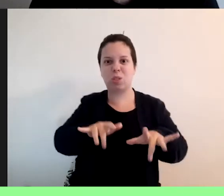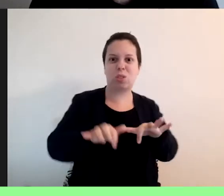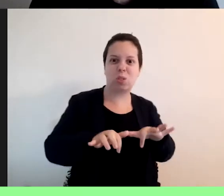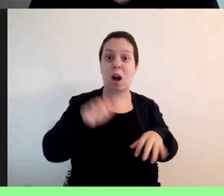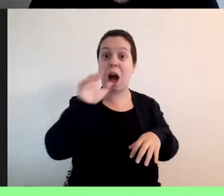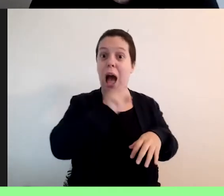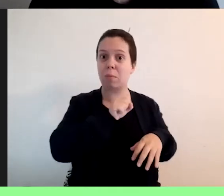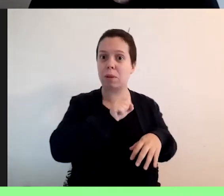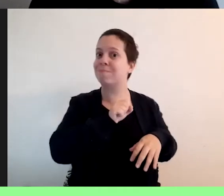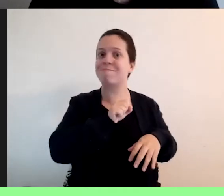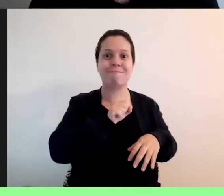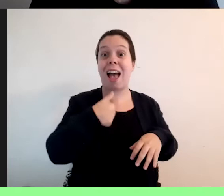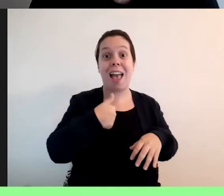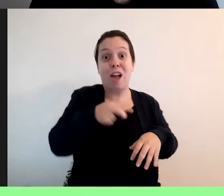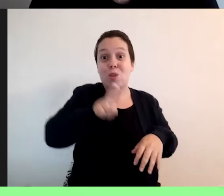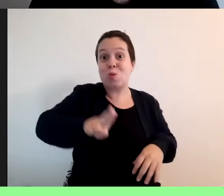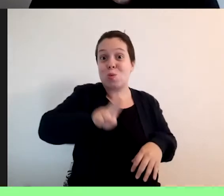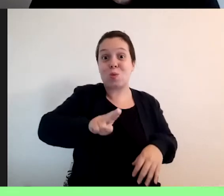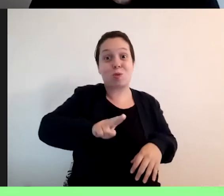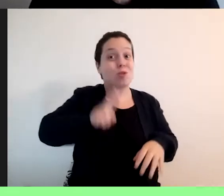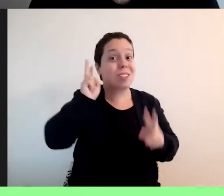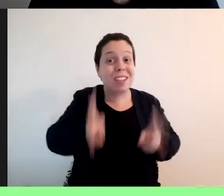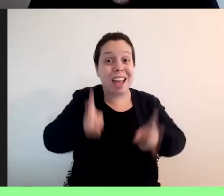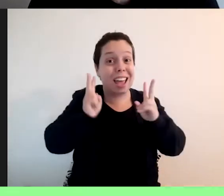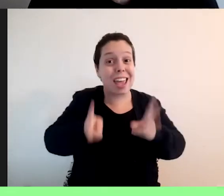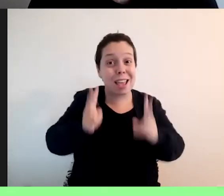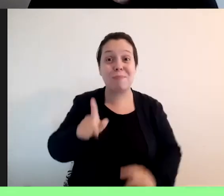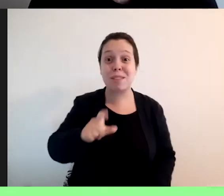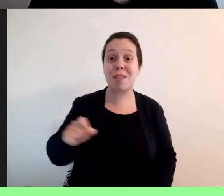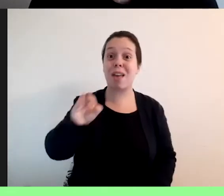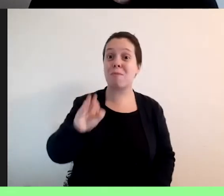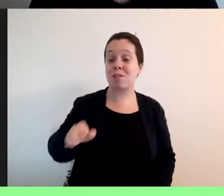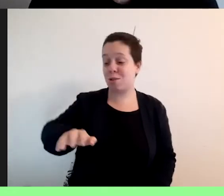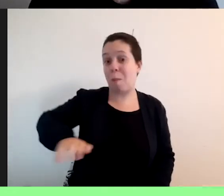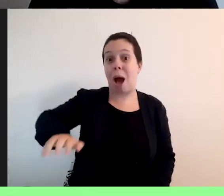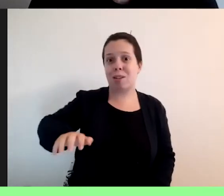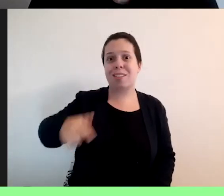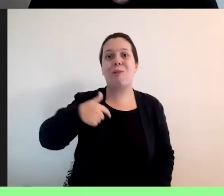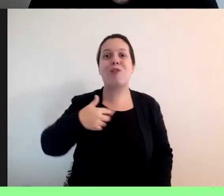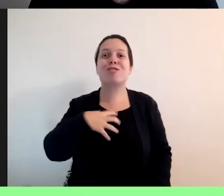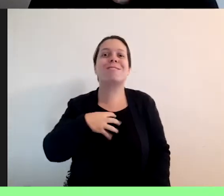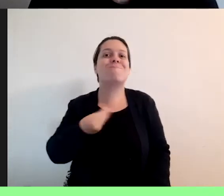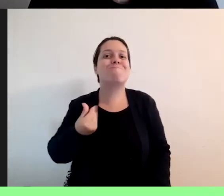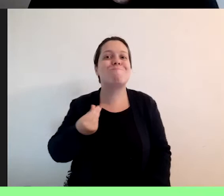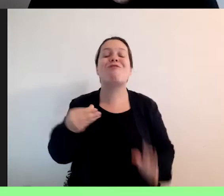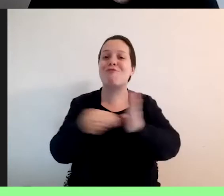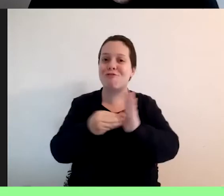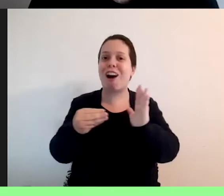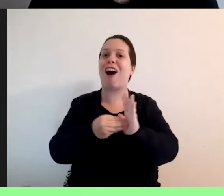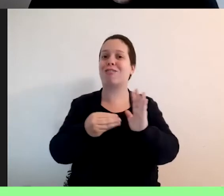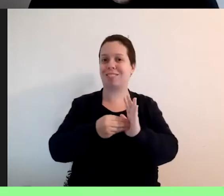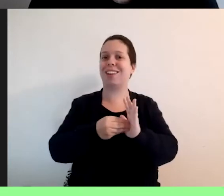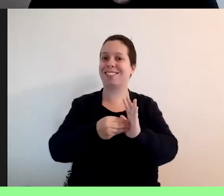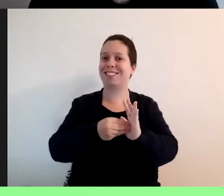mouse. Então, várias ferramentinhas eu sinto falta nessas interfaces